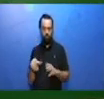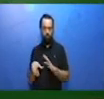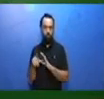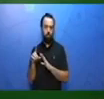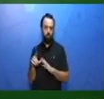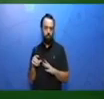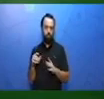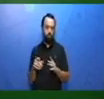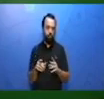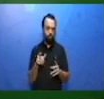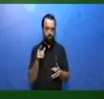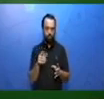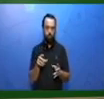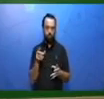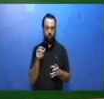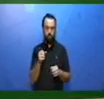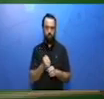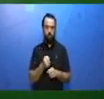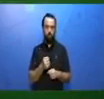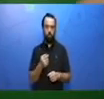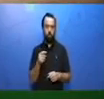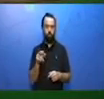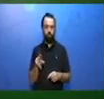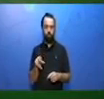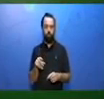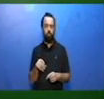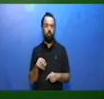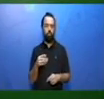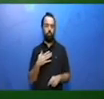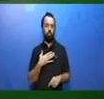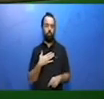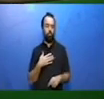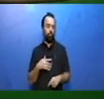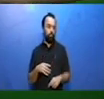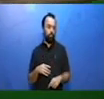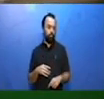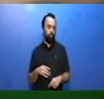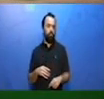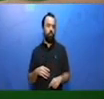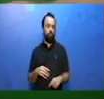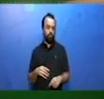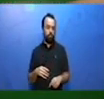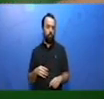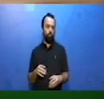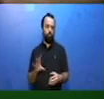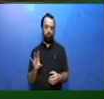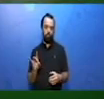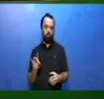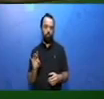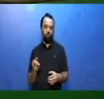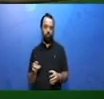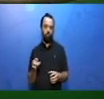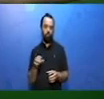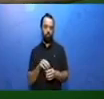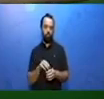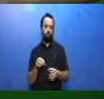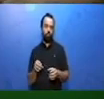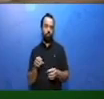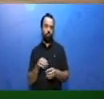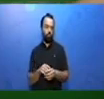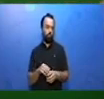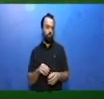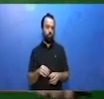o meu para fazer o seu, tá? Corrija o que for necessário e colhe as legendas. Então, antes de